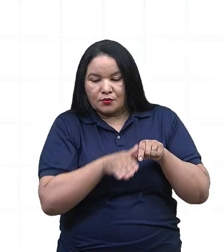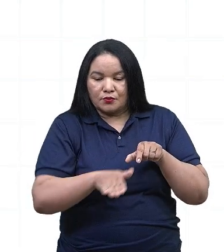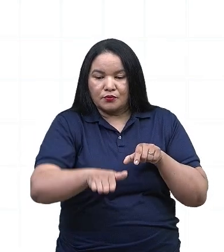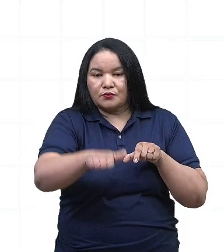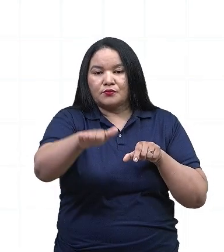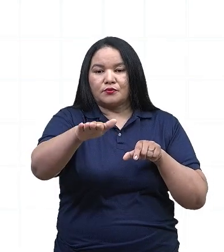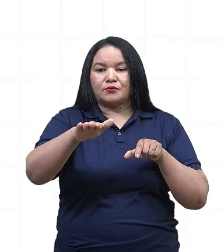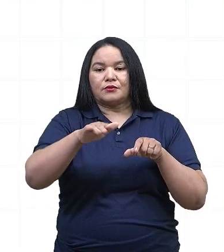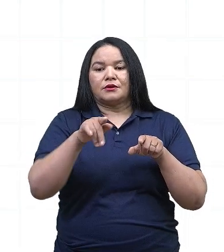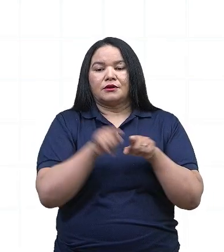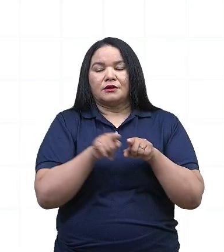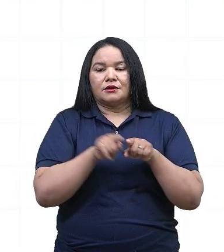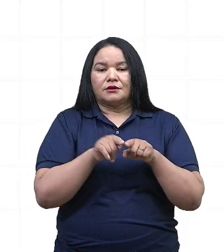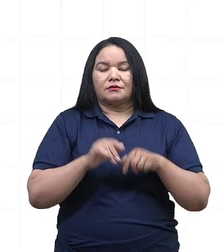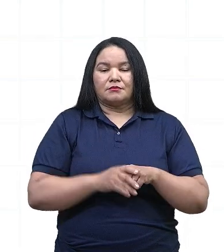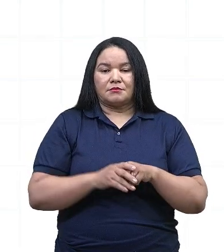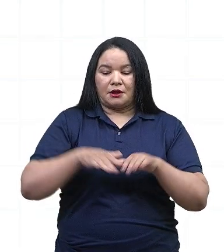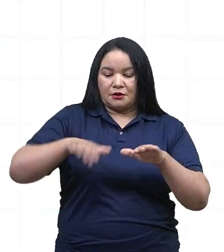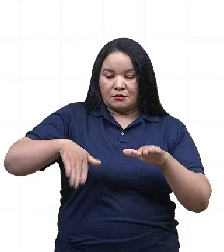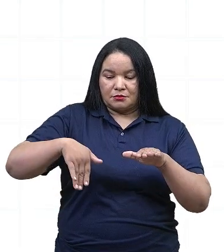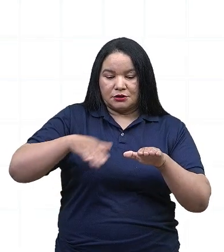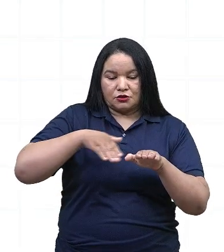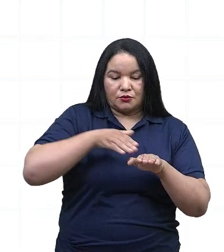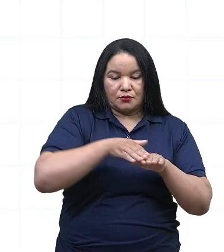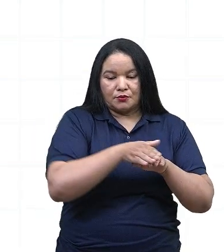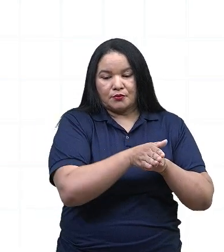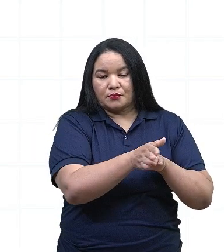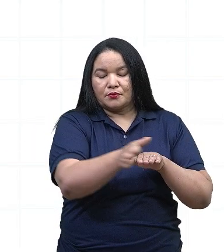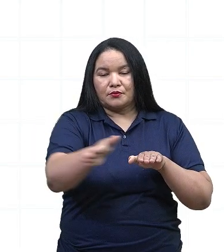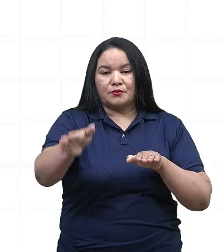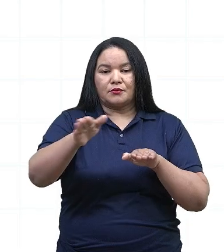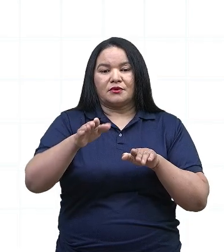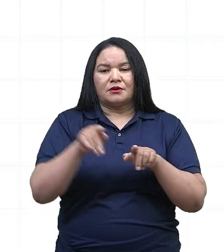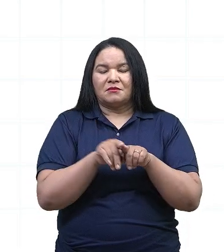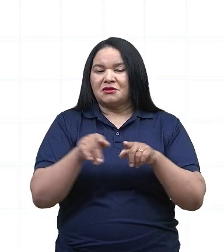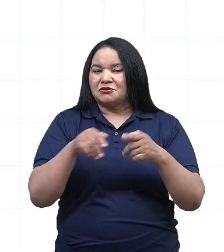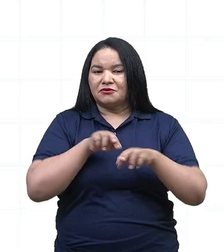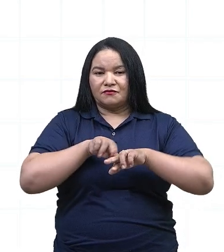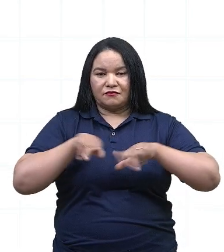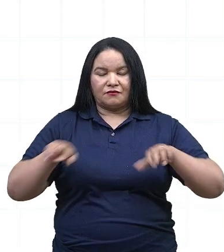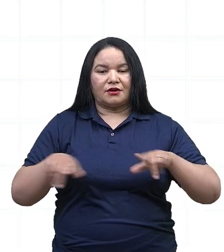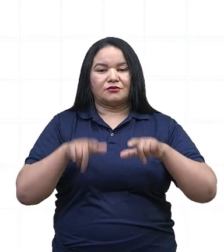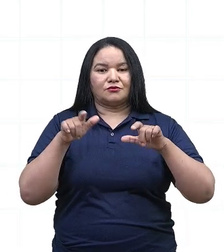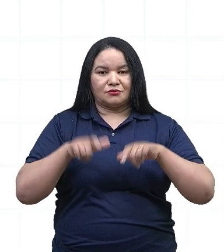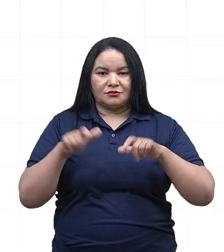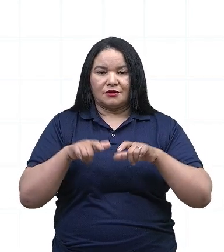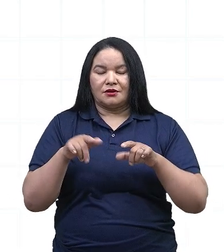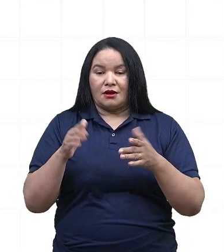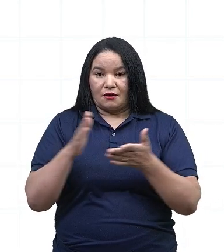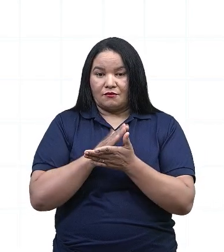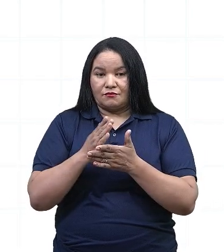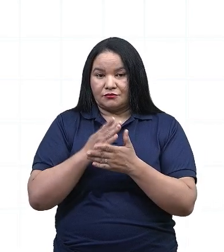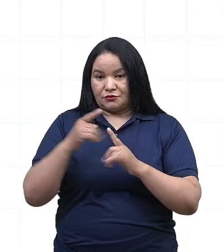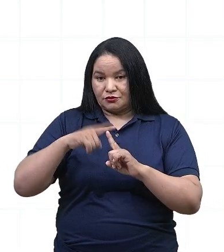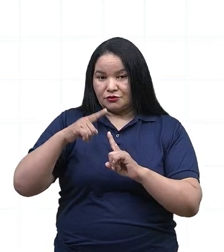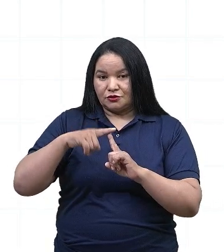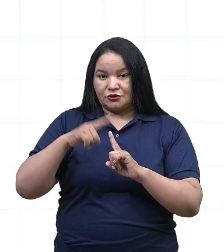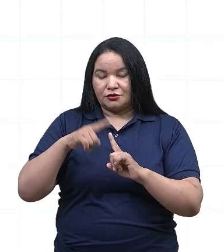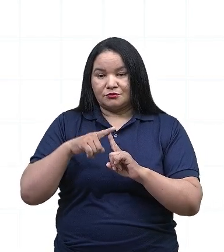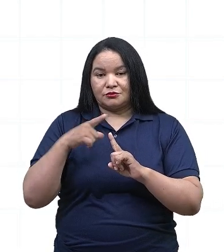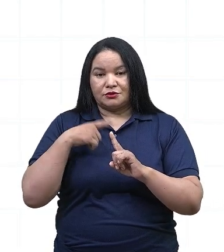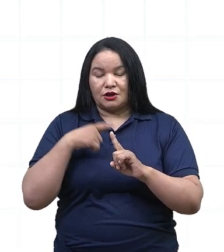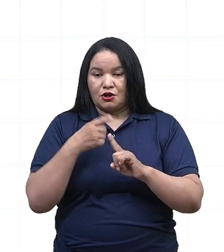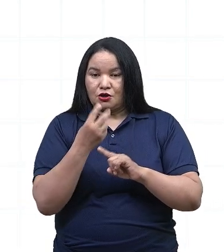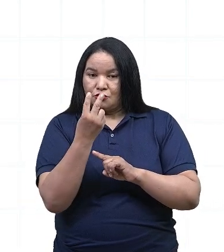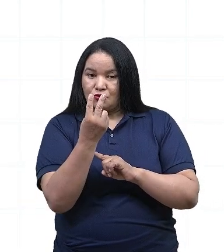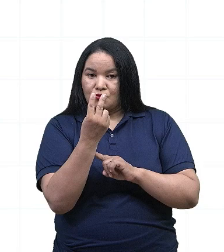piscina, que são vert, muros e outros obstáculos urbanos. Muitos patins agressivos possuem apenas duas rodas